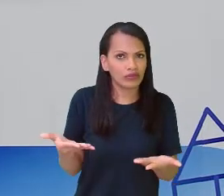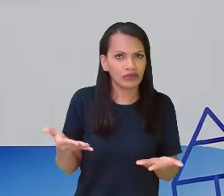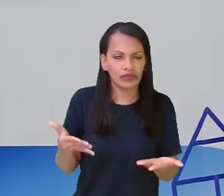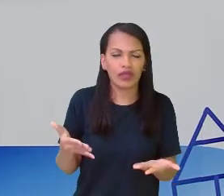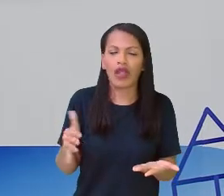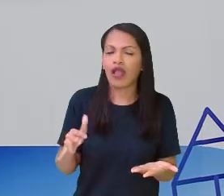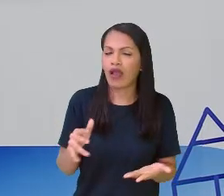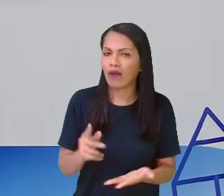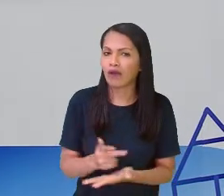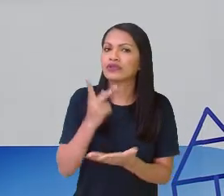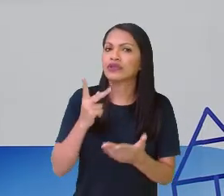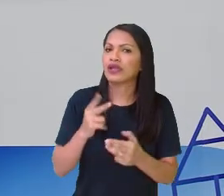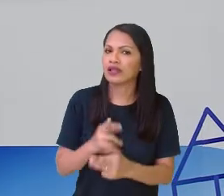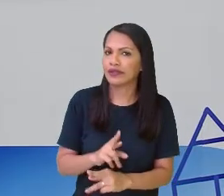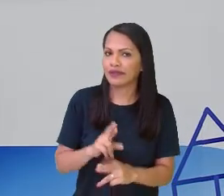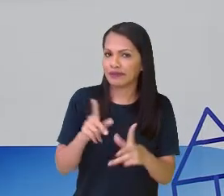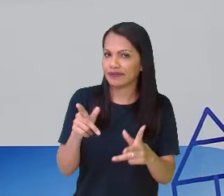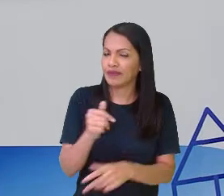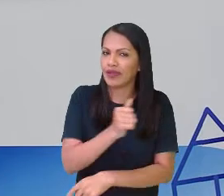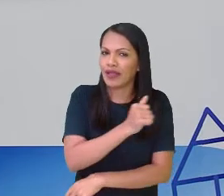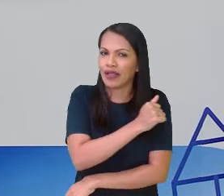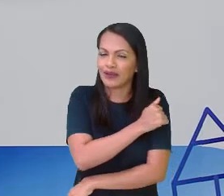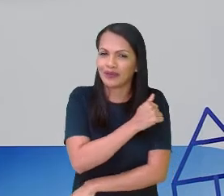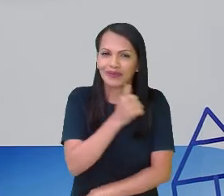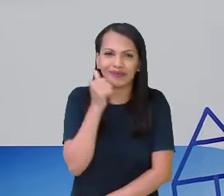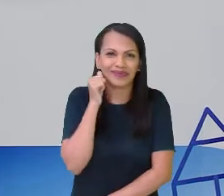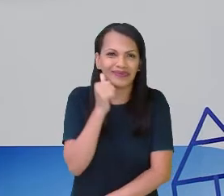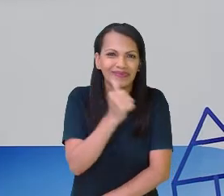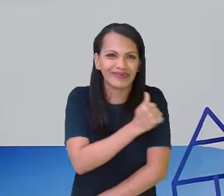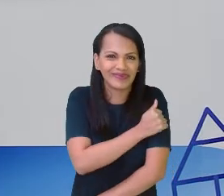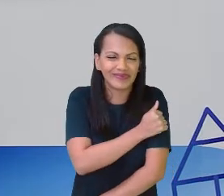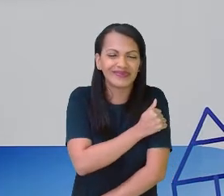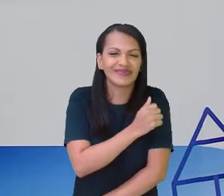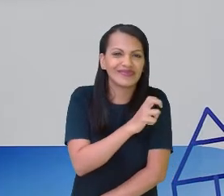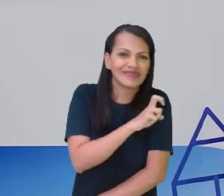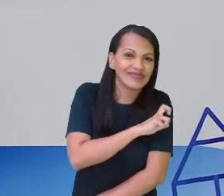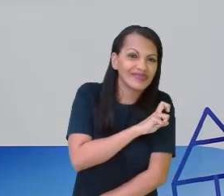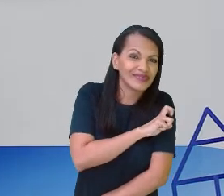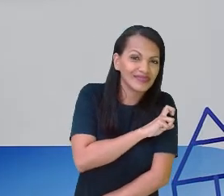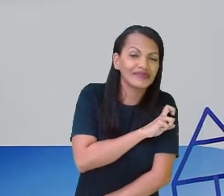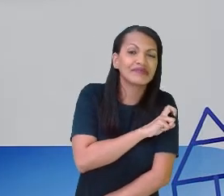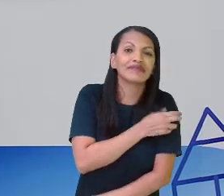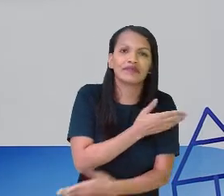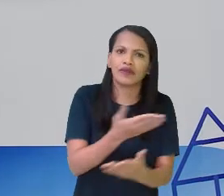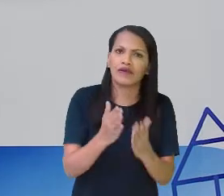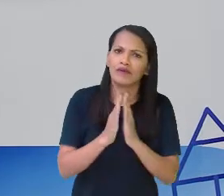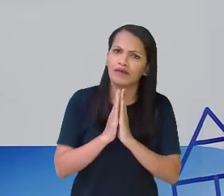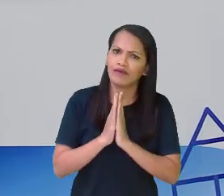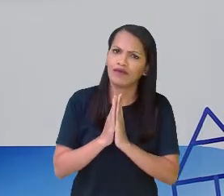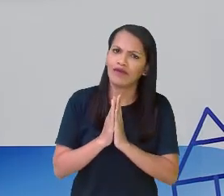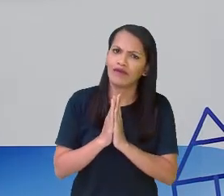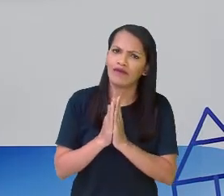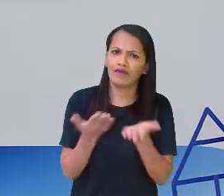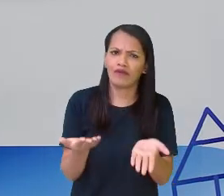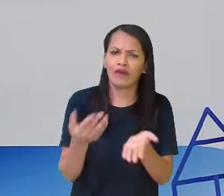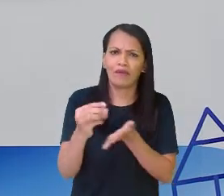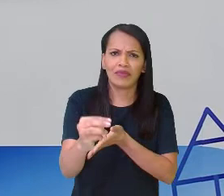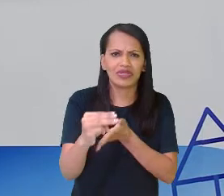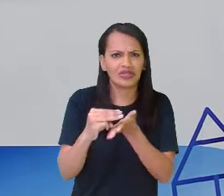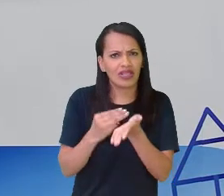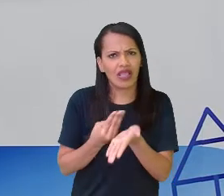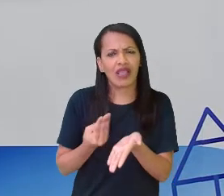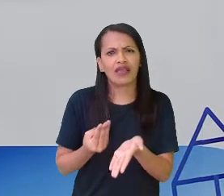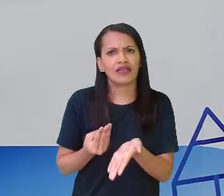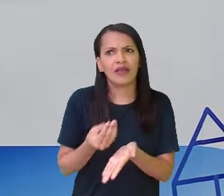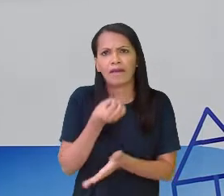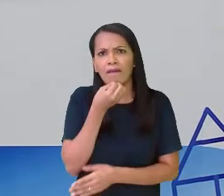que você, aluno, aluna do quinto ano que está acompanhando a aula agora, por favor, manda uma mensagem, nem que